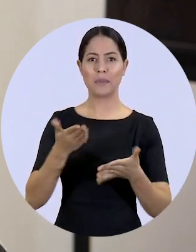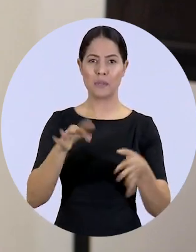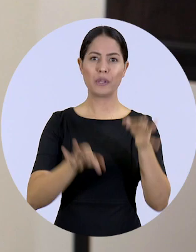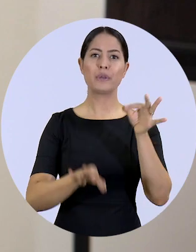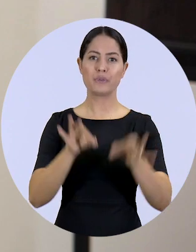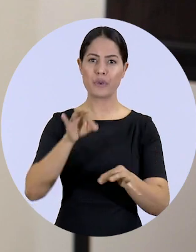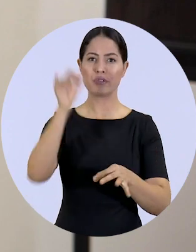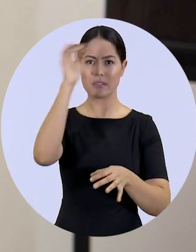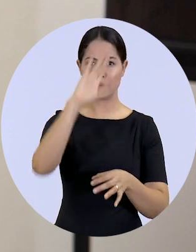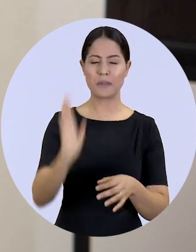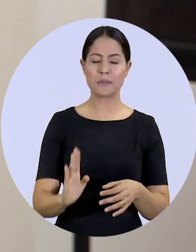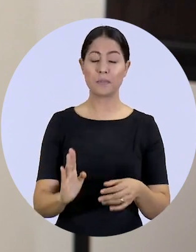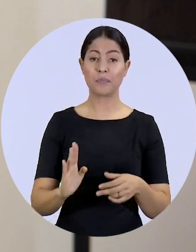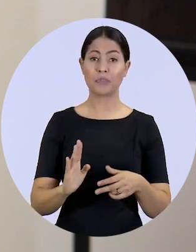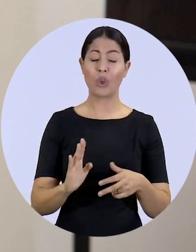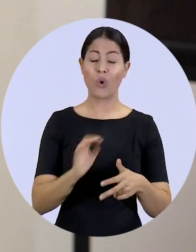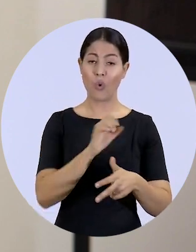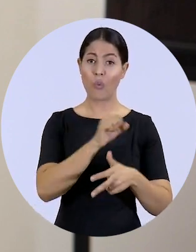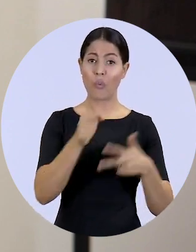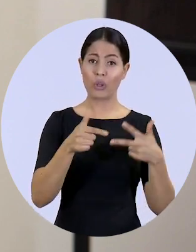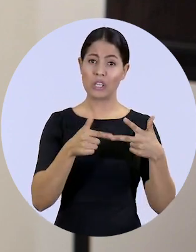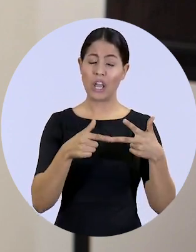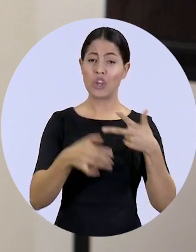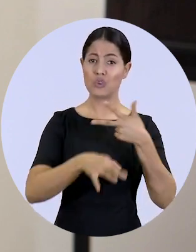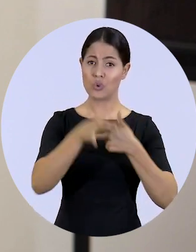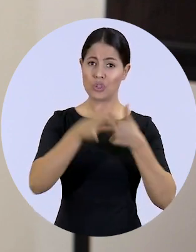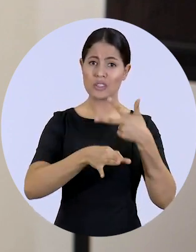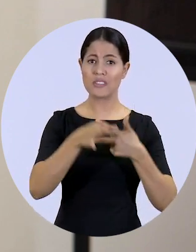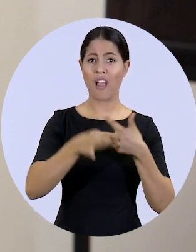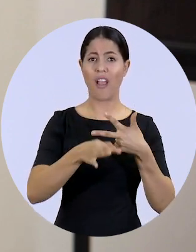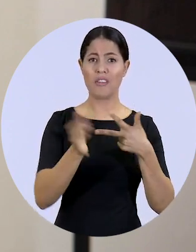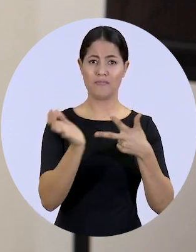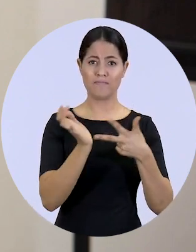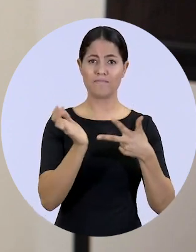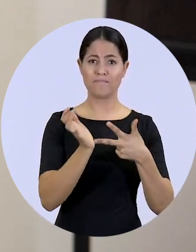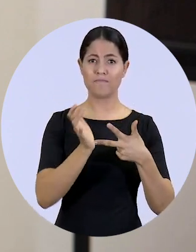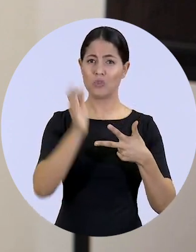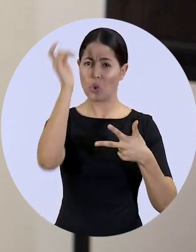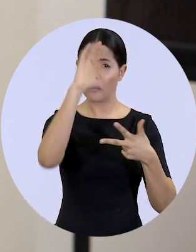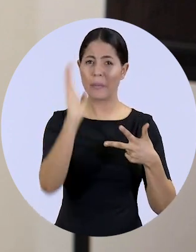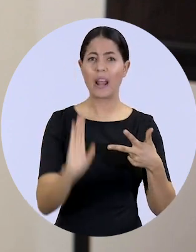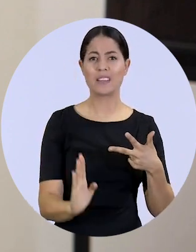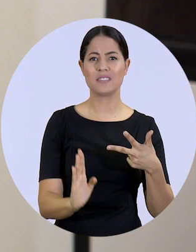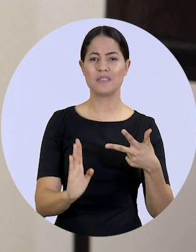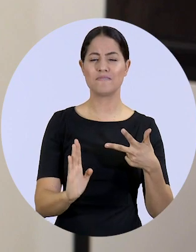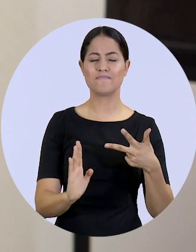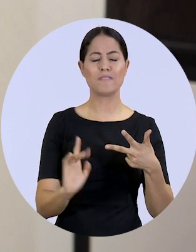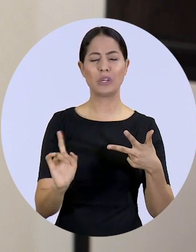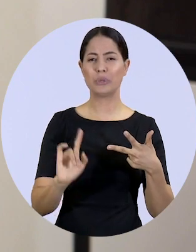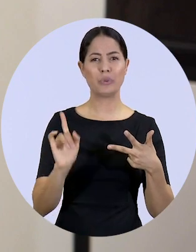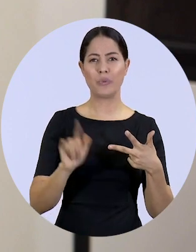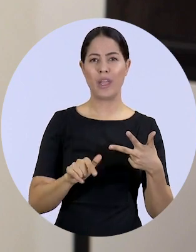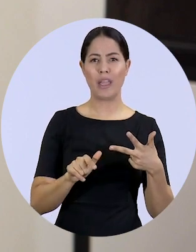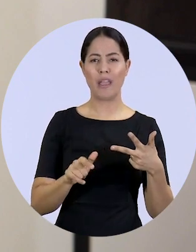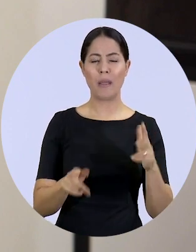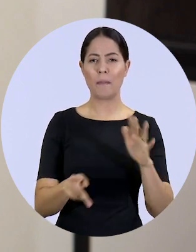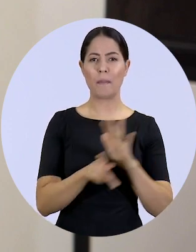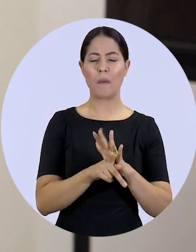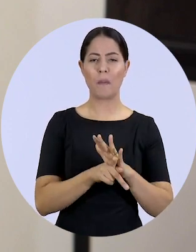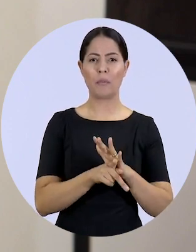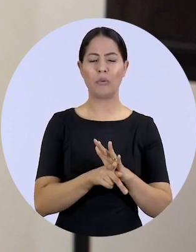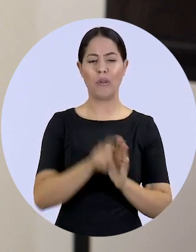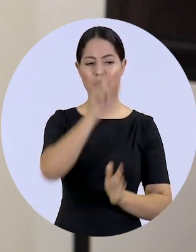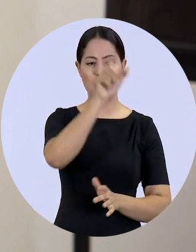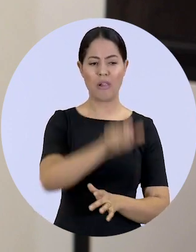O Poder Judiciário brasileiro não é um poder que consegue dar dignidade àquele que está sendo investigado, que está sendo processado. Cabe ao